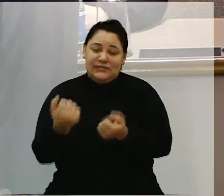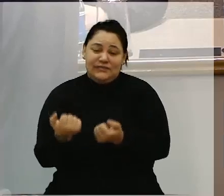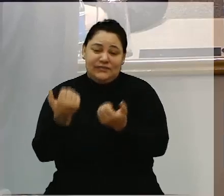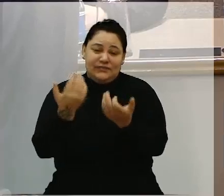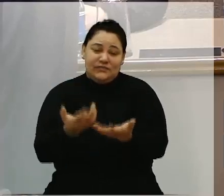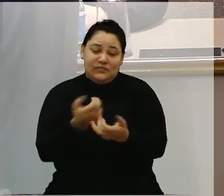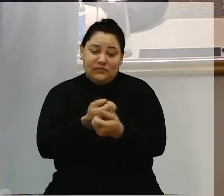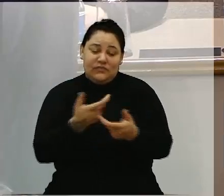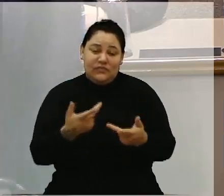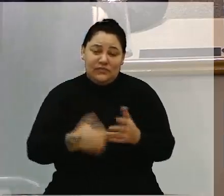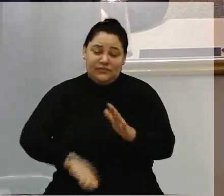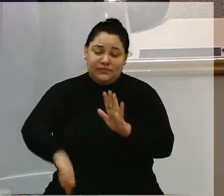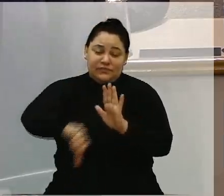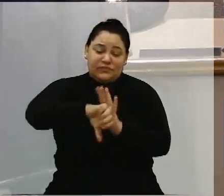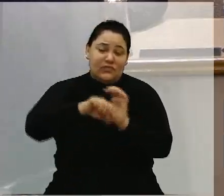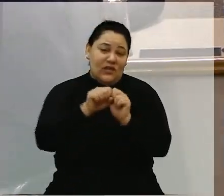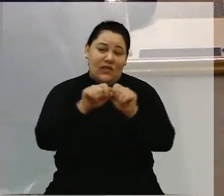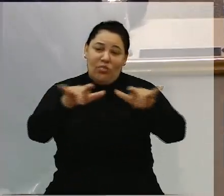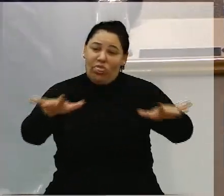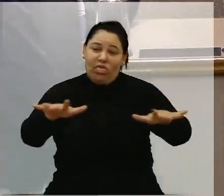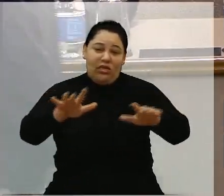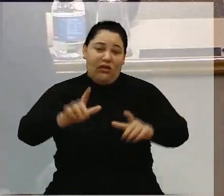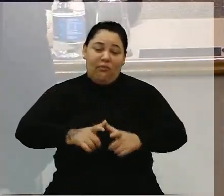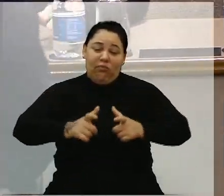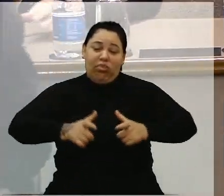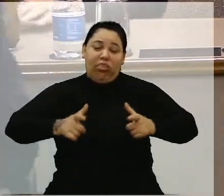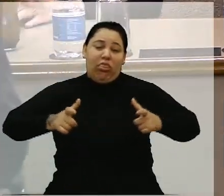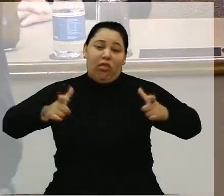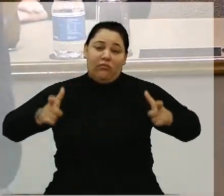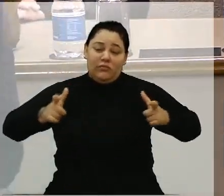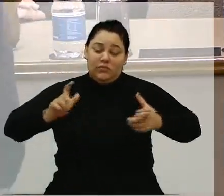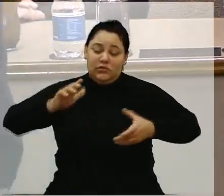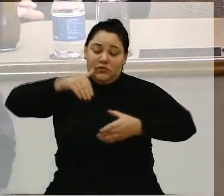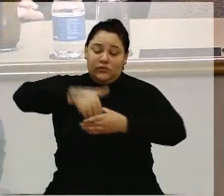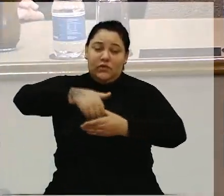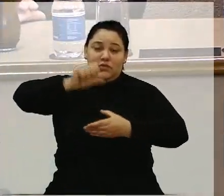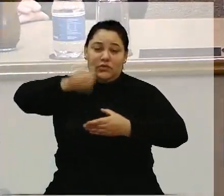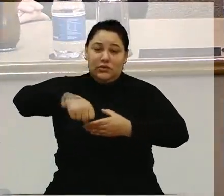crime se propague de uma forma maior. Então eu voto sim a esta moção.